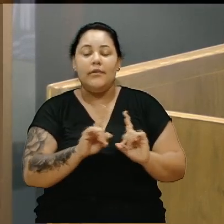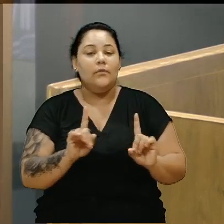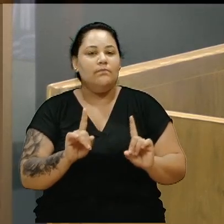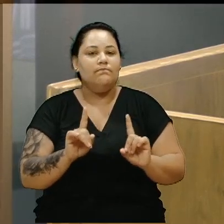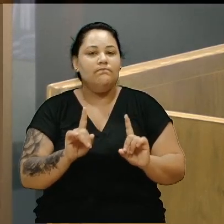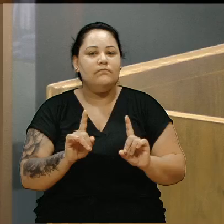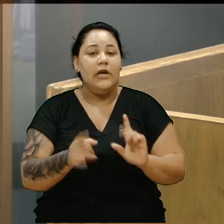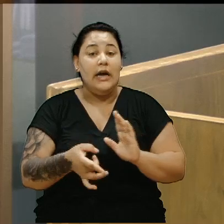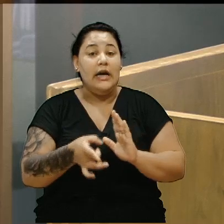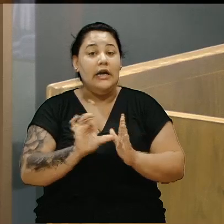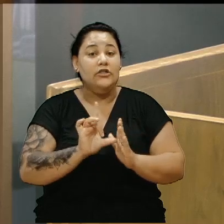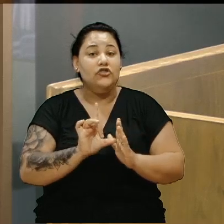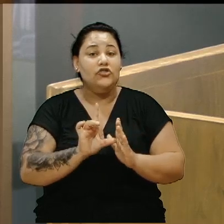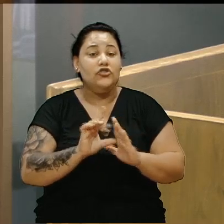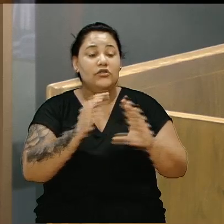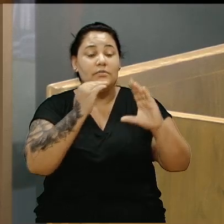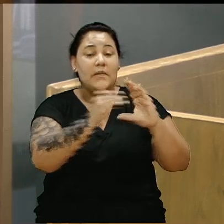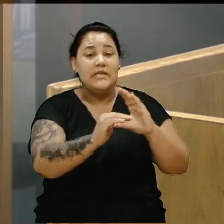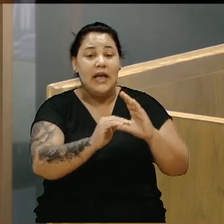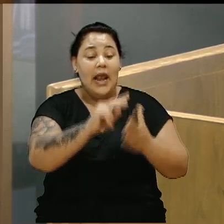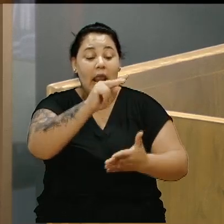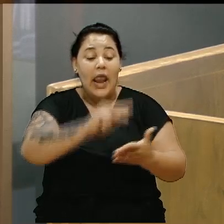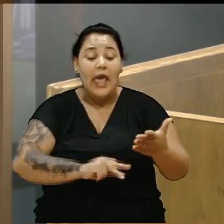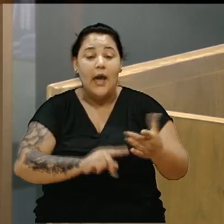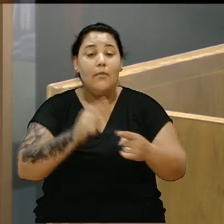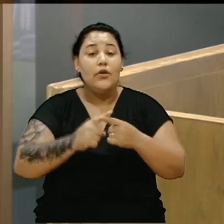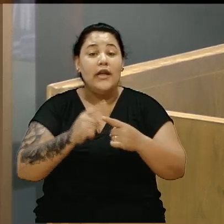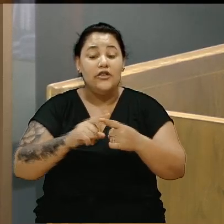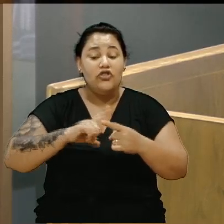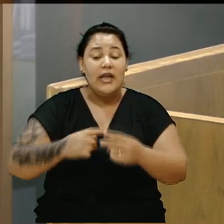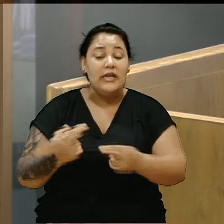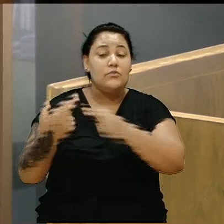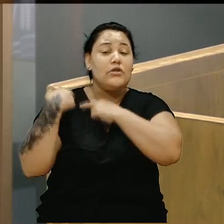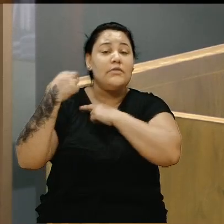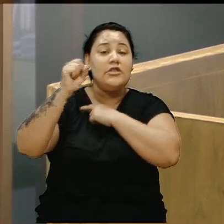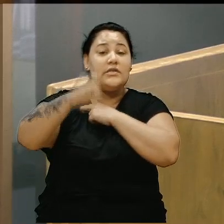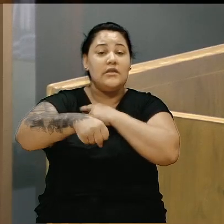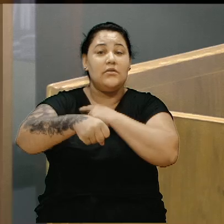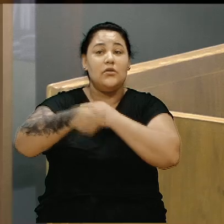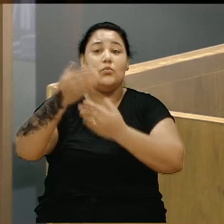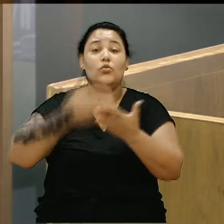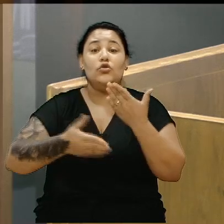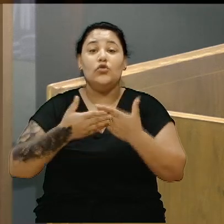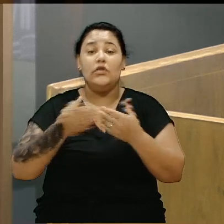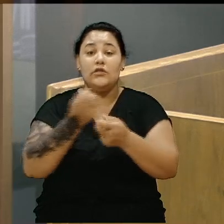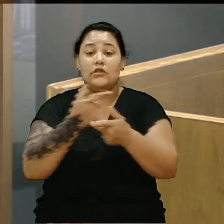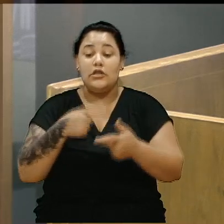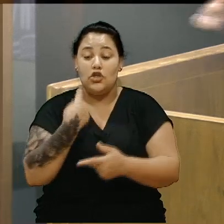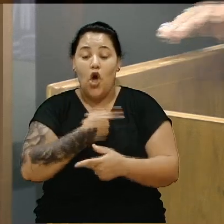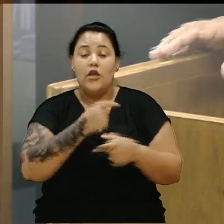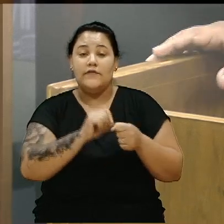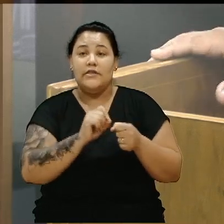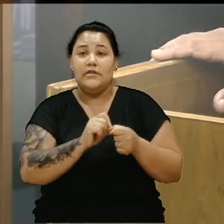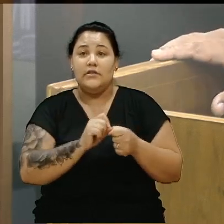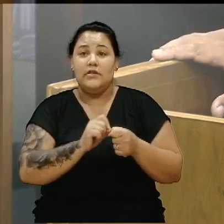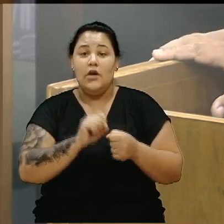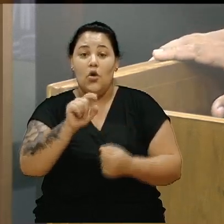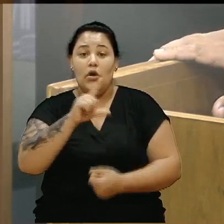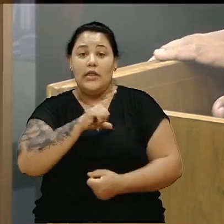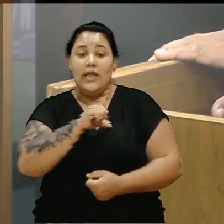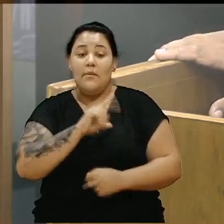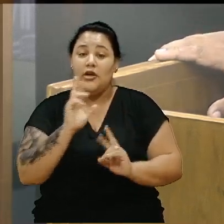repassar, leia, porque nós temos a responsabilidade por tudo o que nós fazemos. Porque existe uma diferença muito